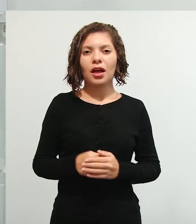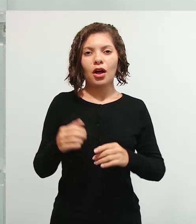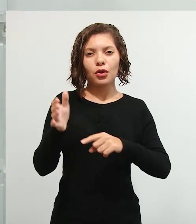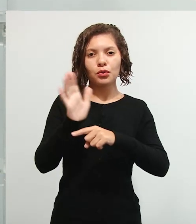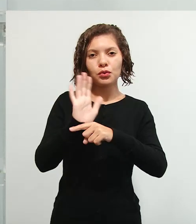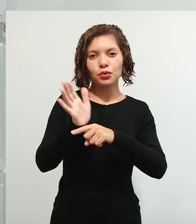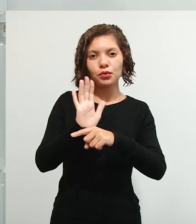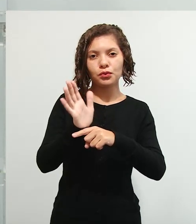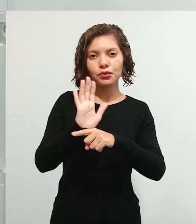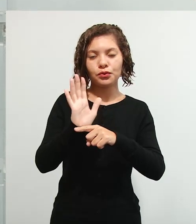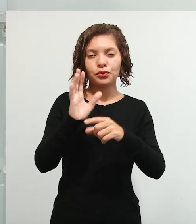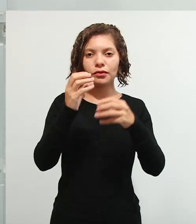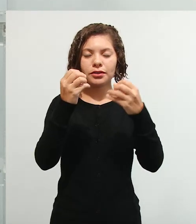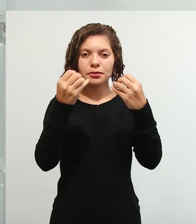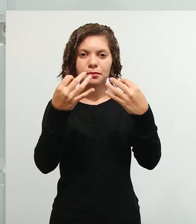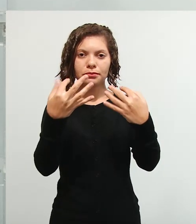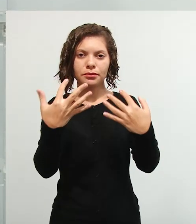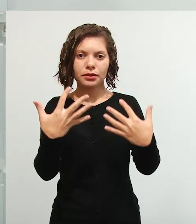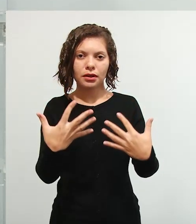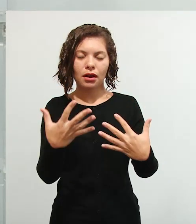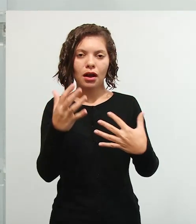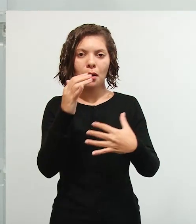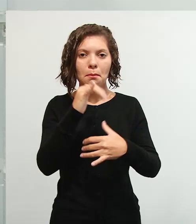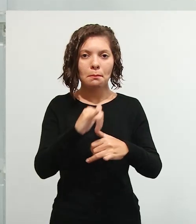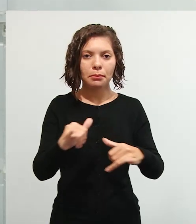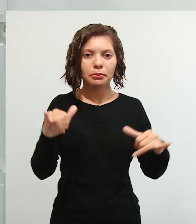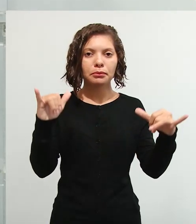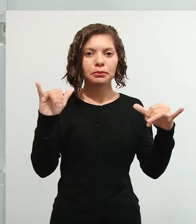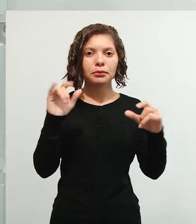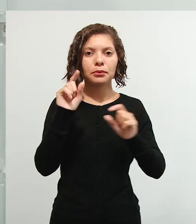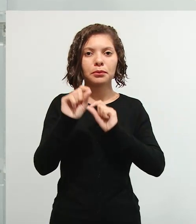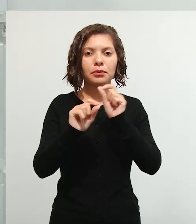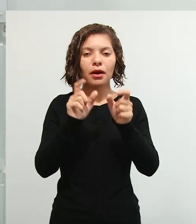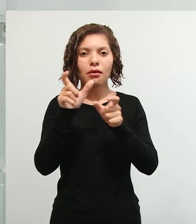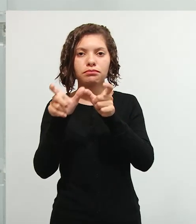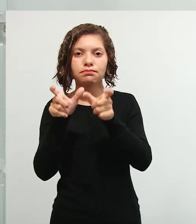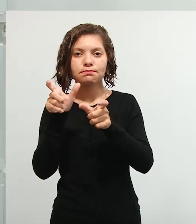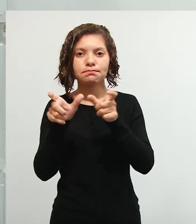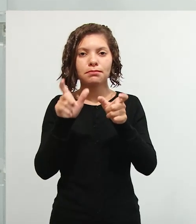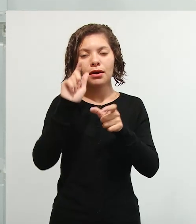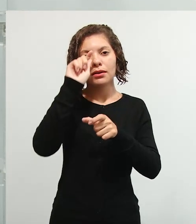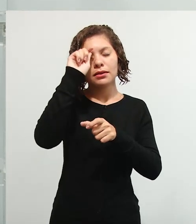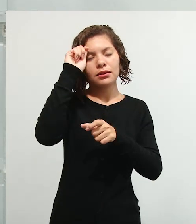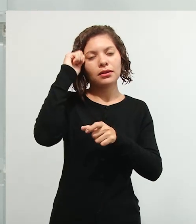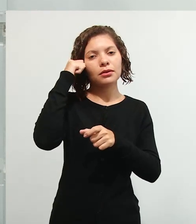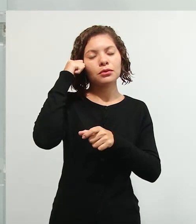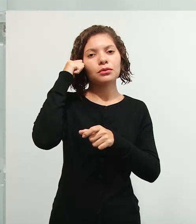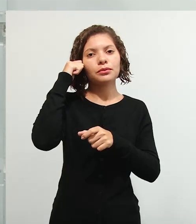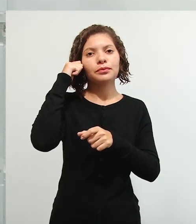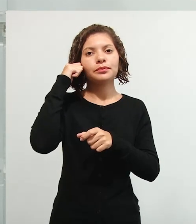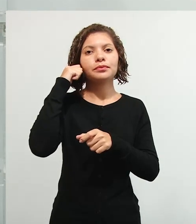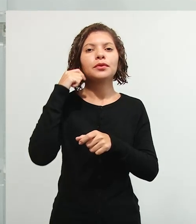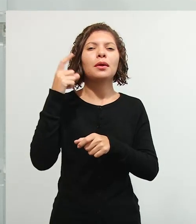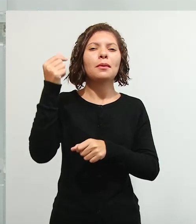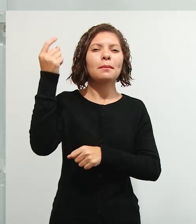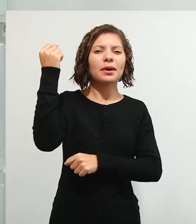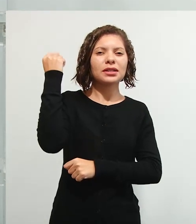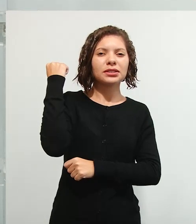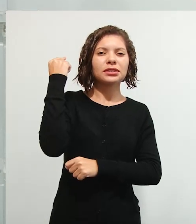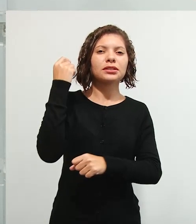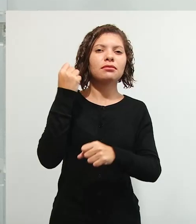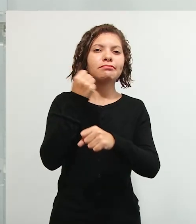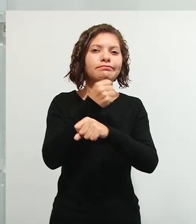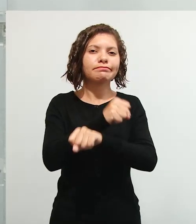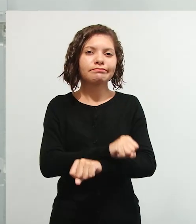que vai relatar, digamos assim, a presença de negros sob o regime compulsório, sob o regime da